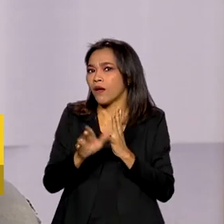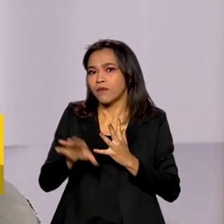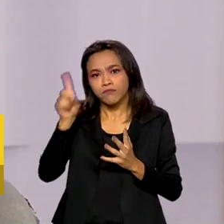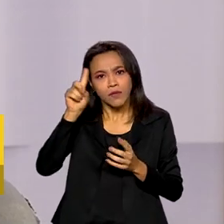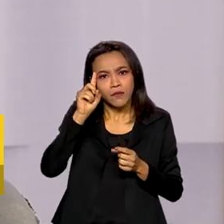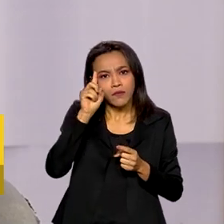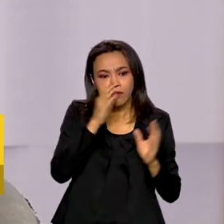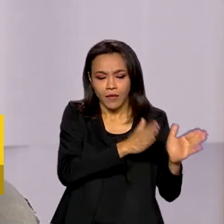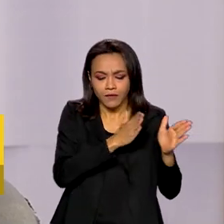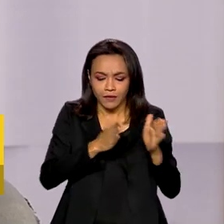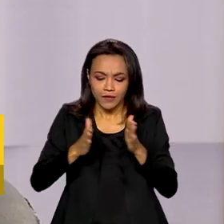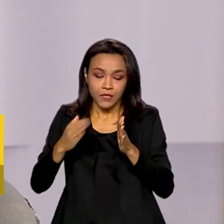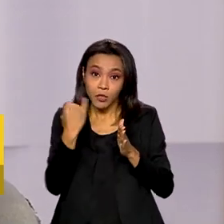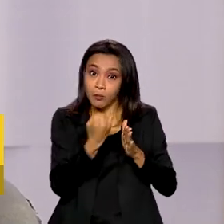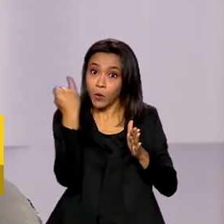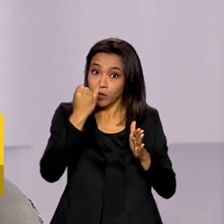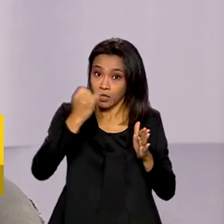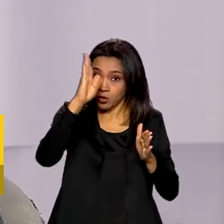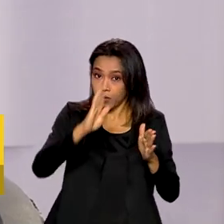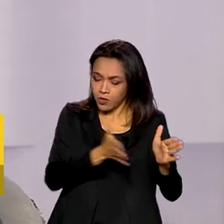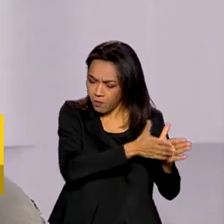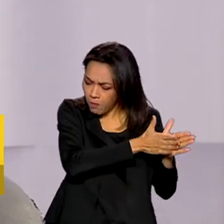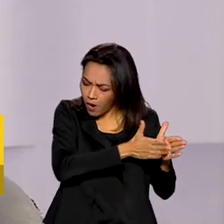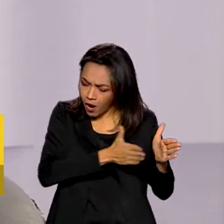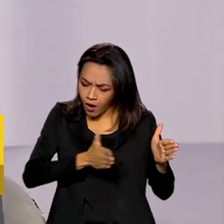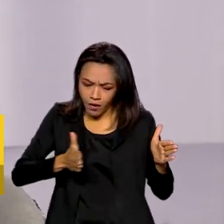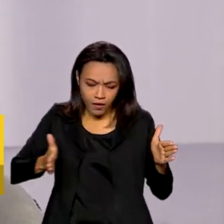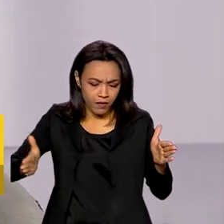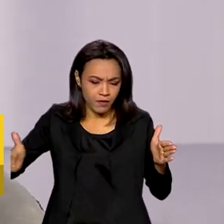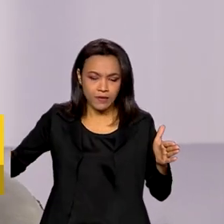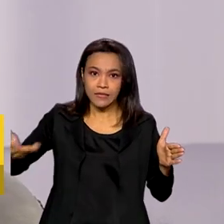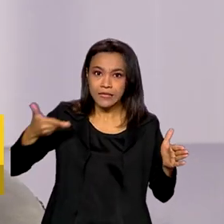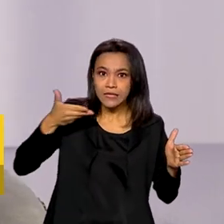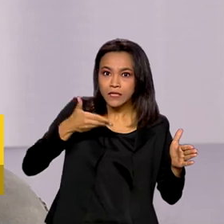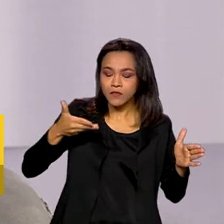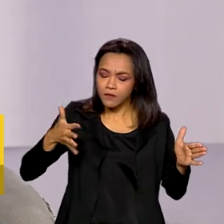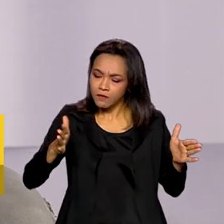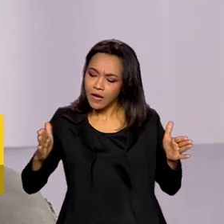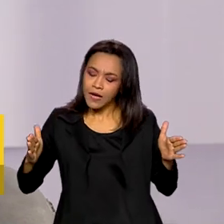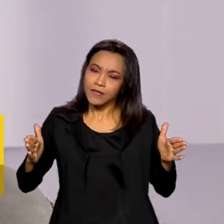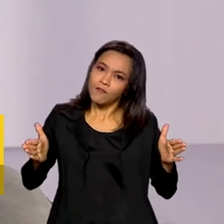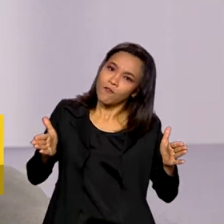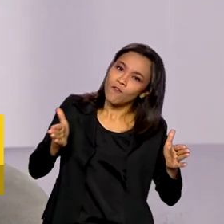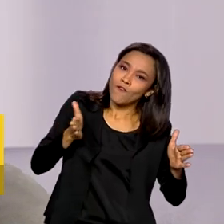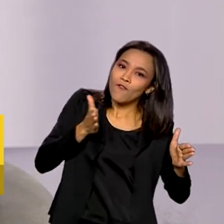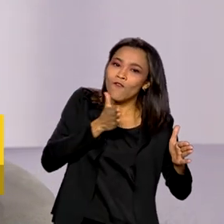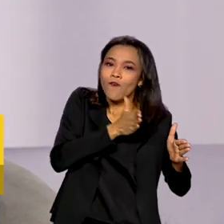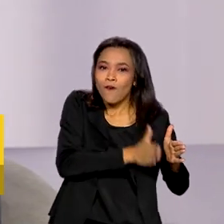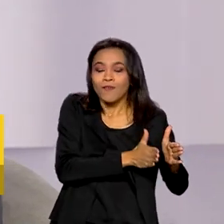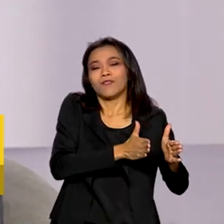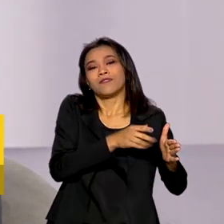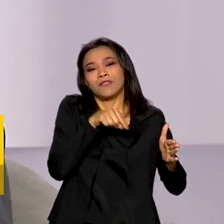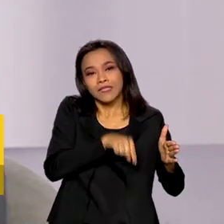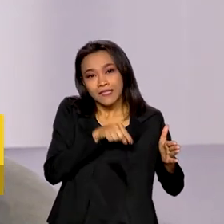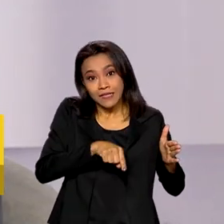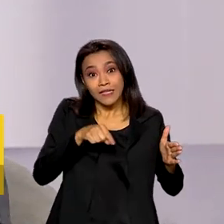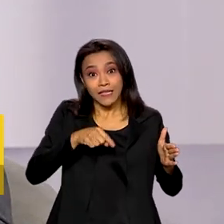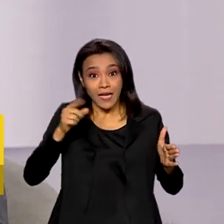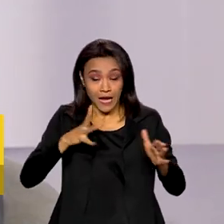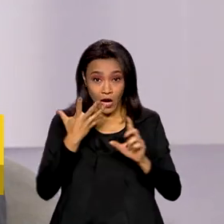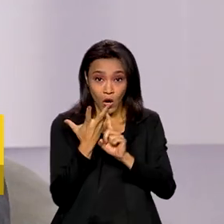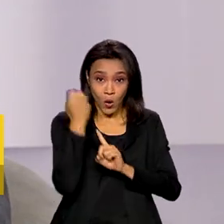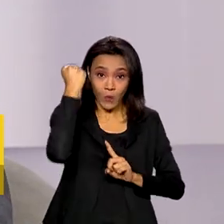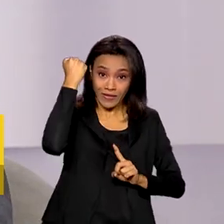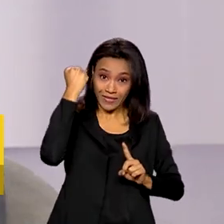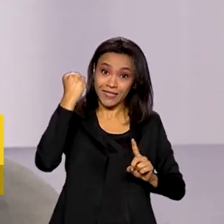em 1822. E se a gente for olhar o processo inteiro, ele vai até mais para trás, e a conquista da independência de vez vai